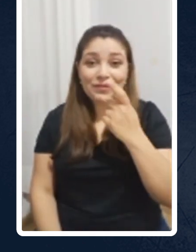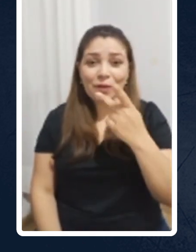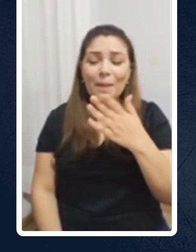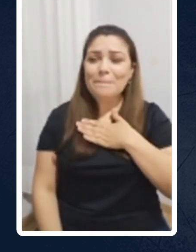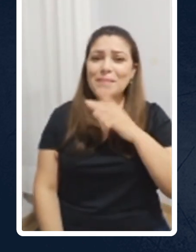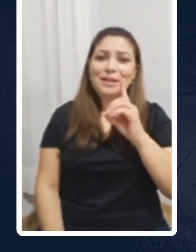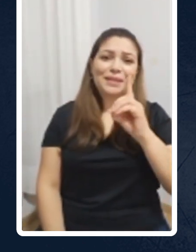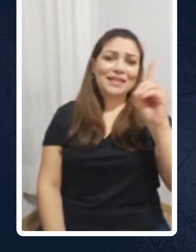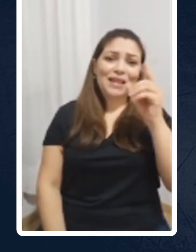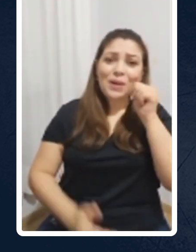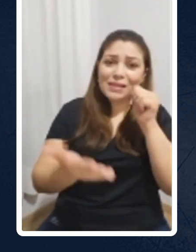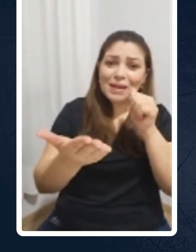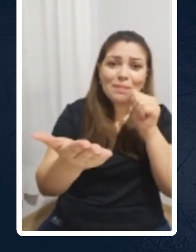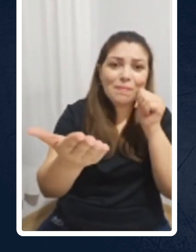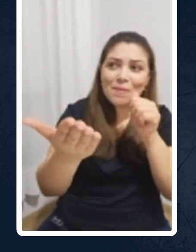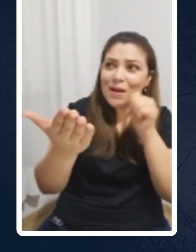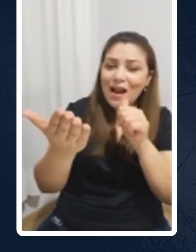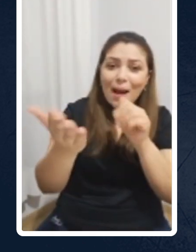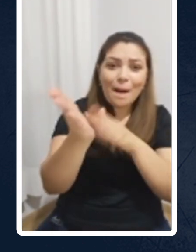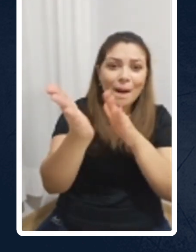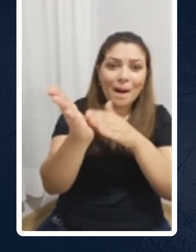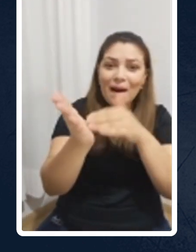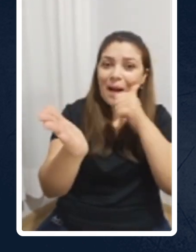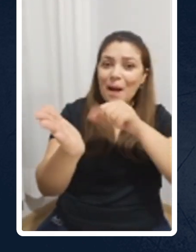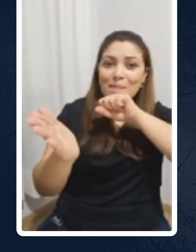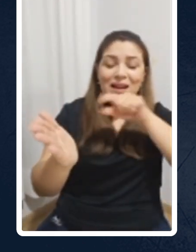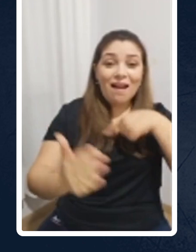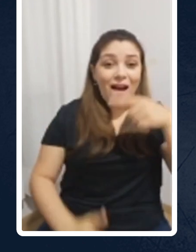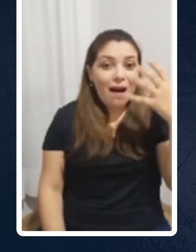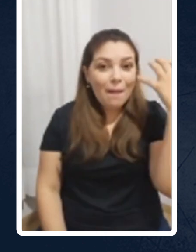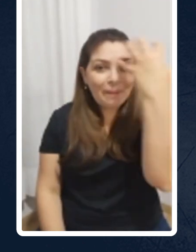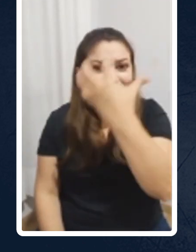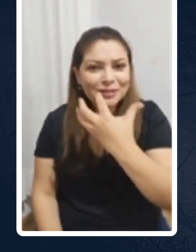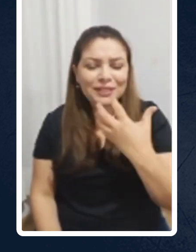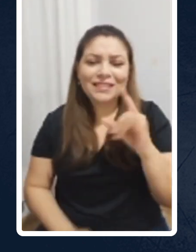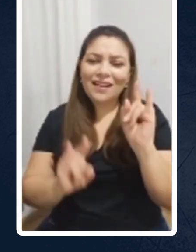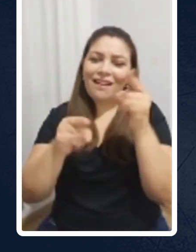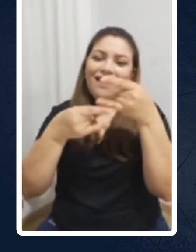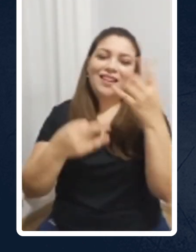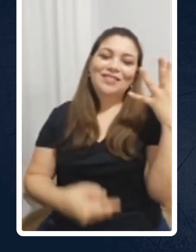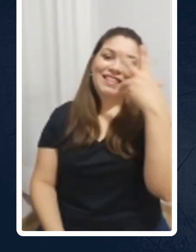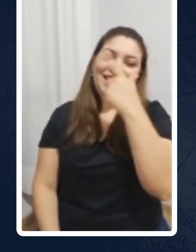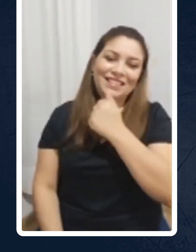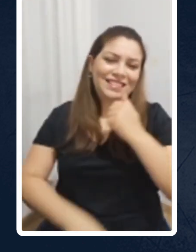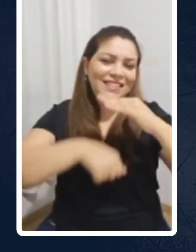Foi apaixonante. Que live linda. Queridas, um abraço.